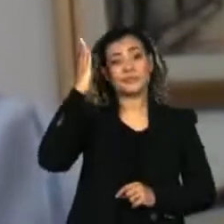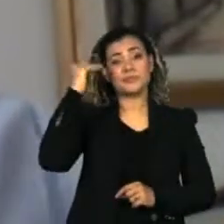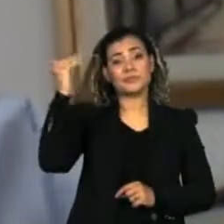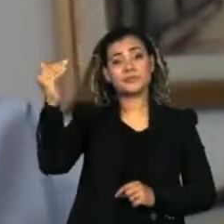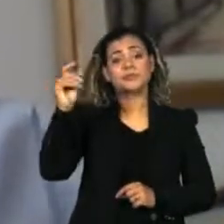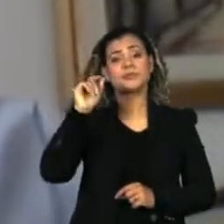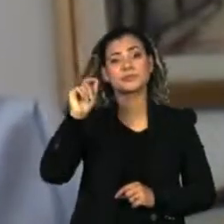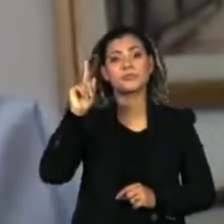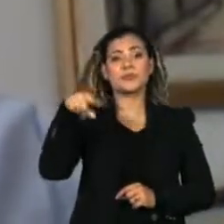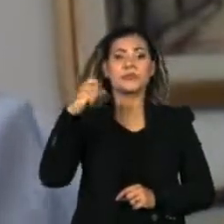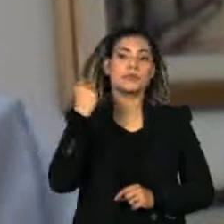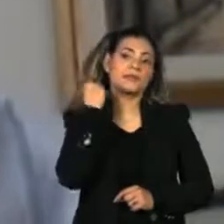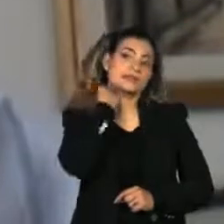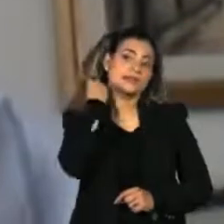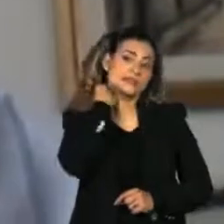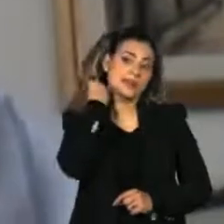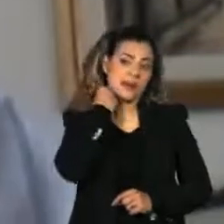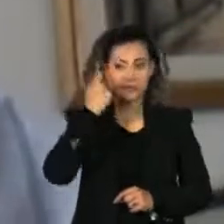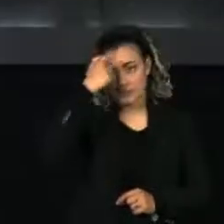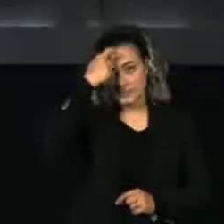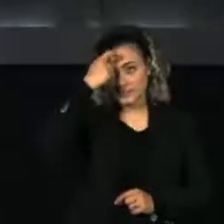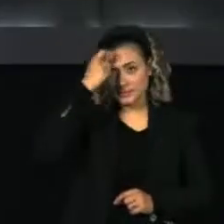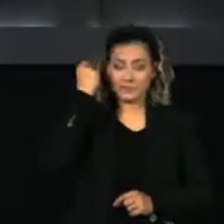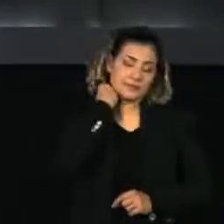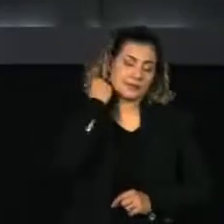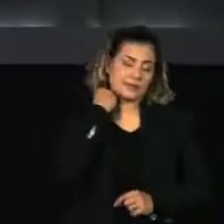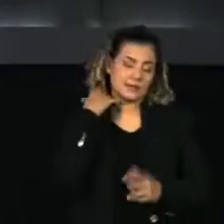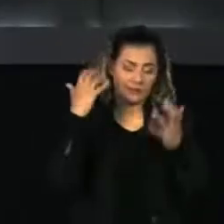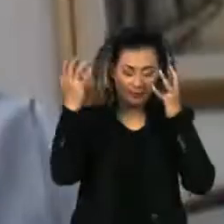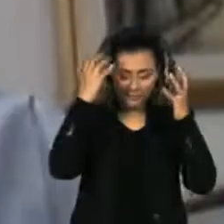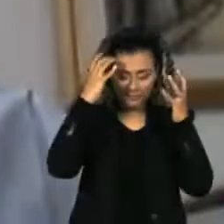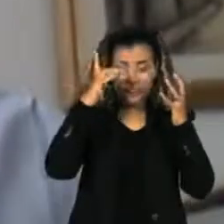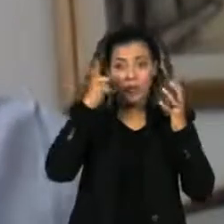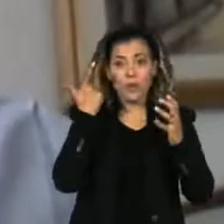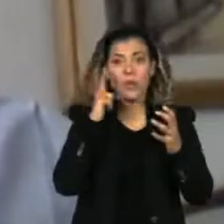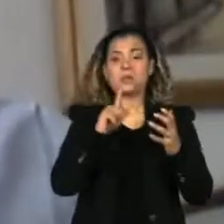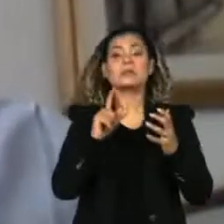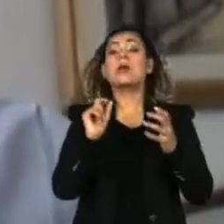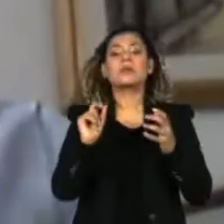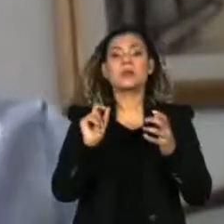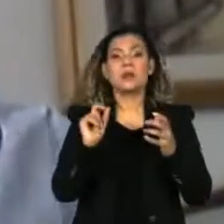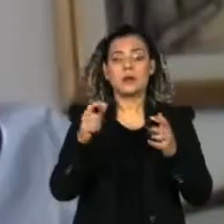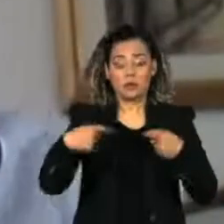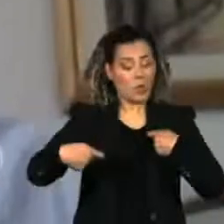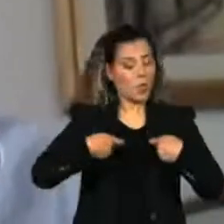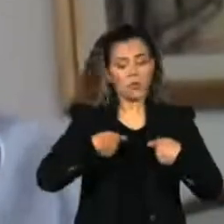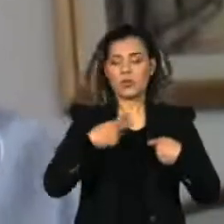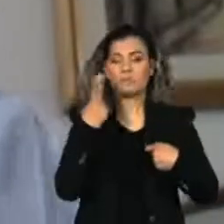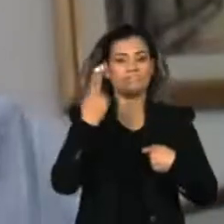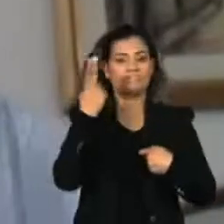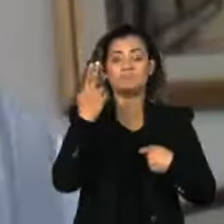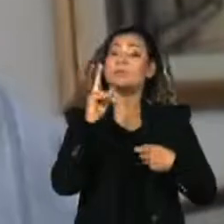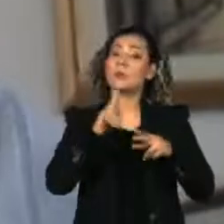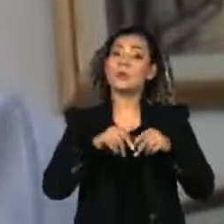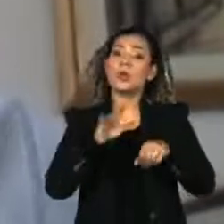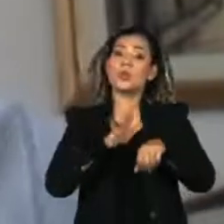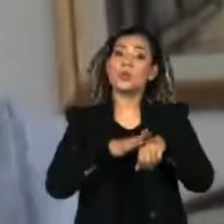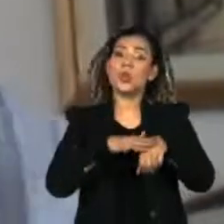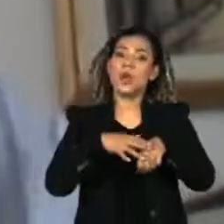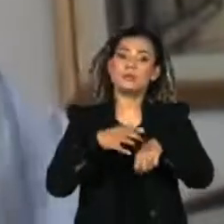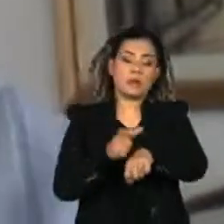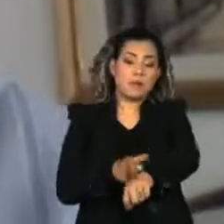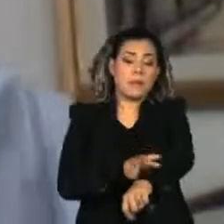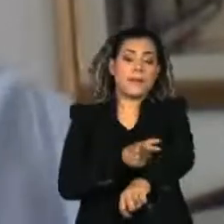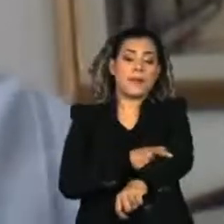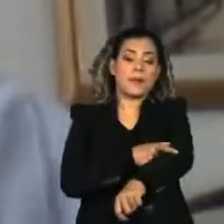conhecido é o estresse psicológico. Não basta controlar o estresse para que a doença desapareça.